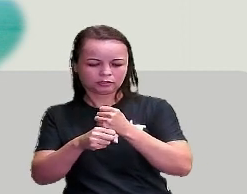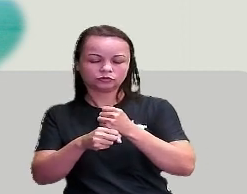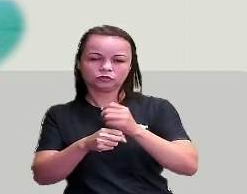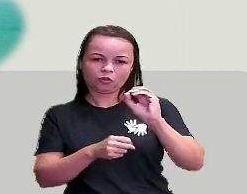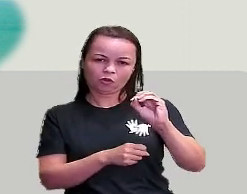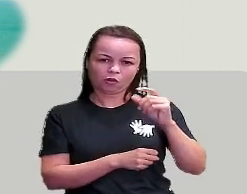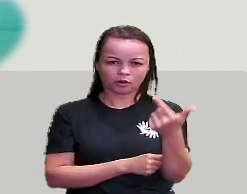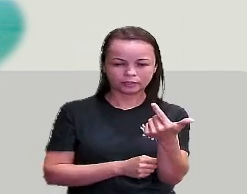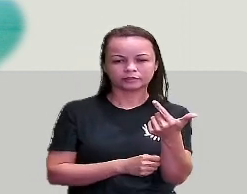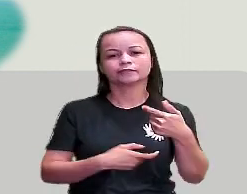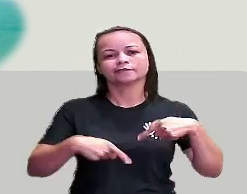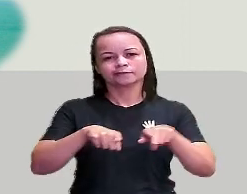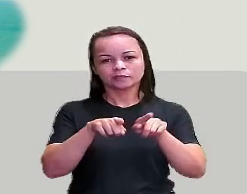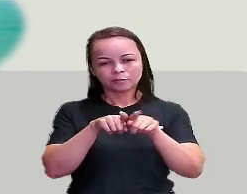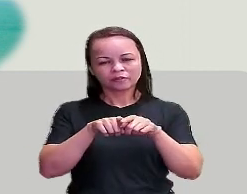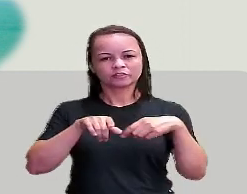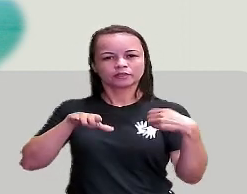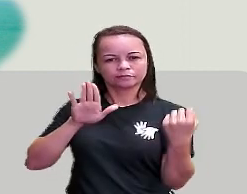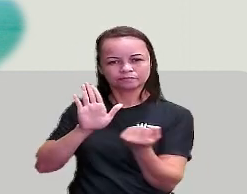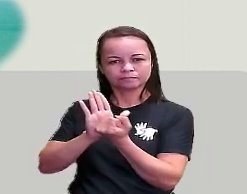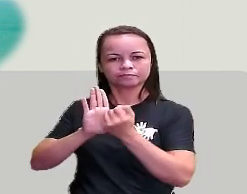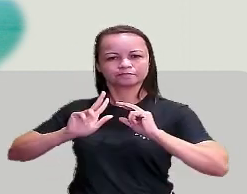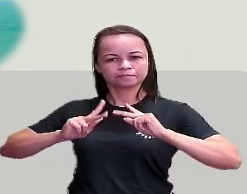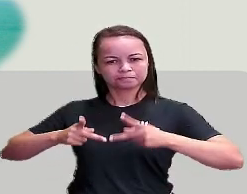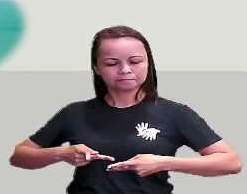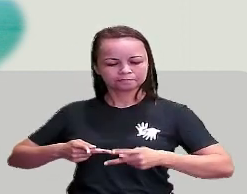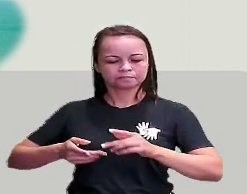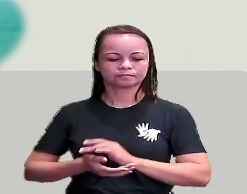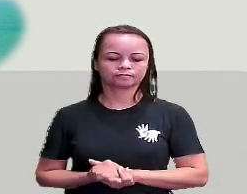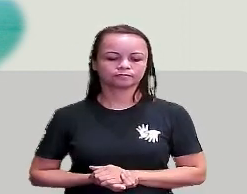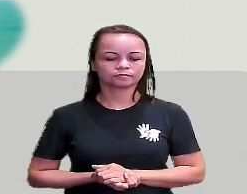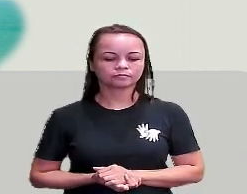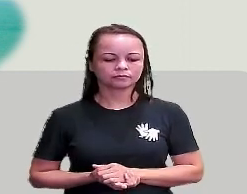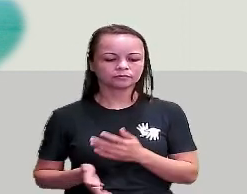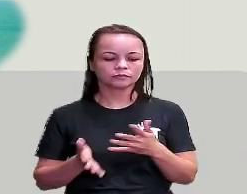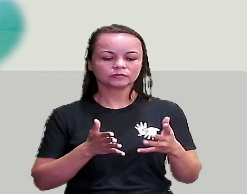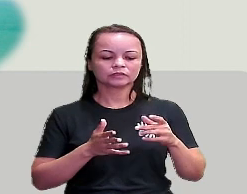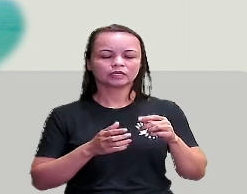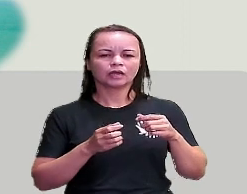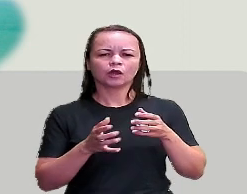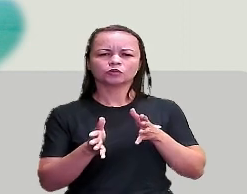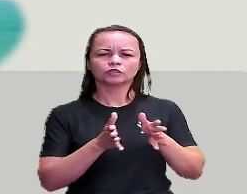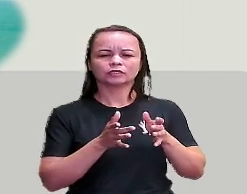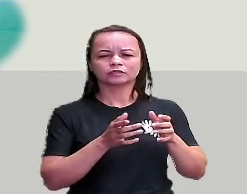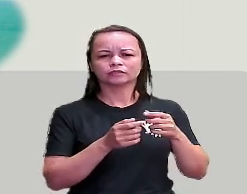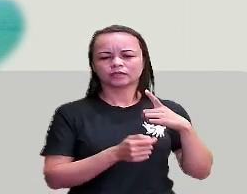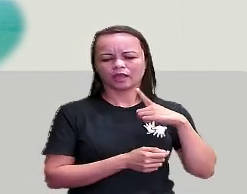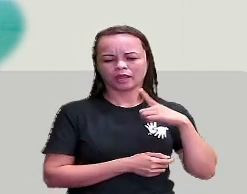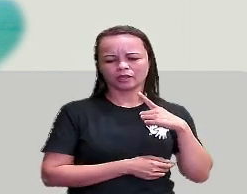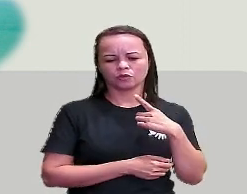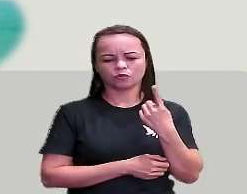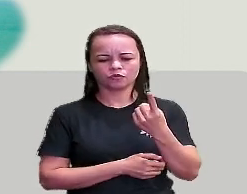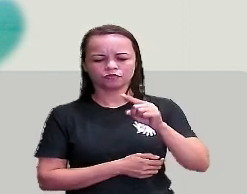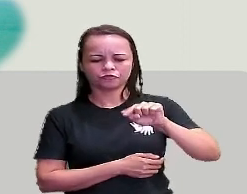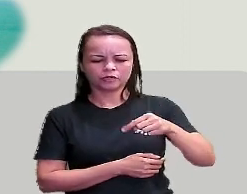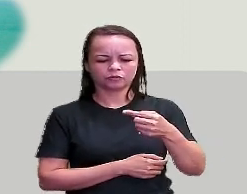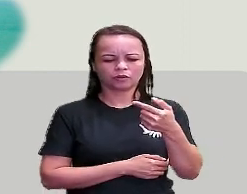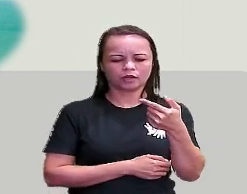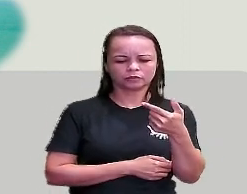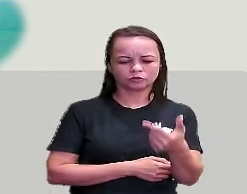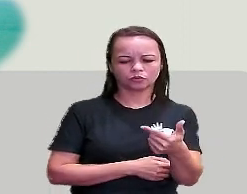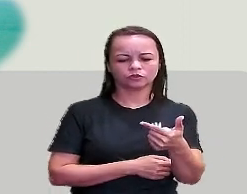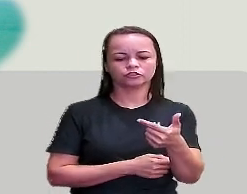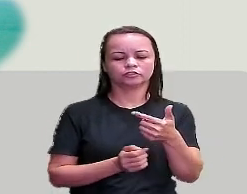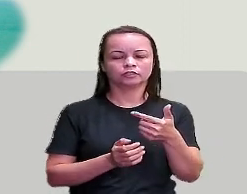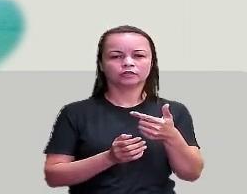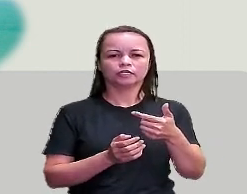como Patrimônio da Humanidade. O centro histórico abrange uma área de 1,2 km² e cerca